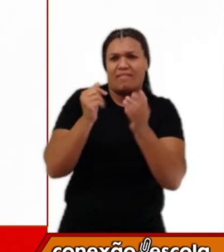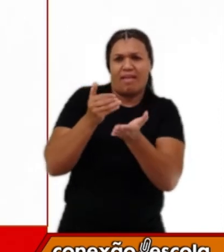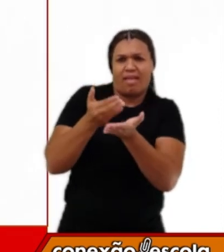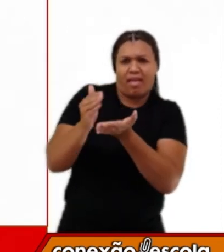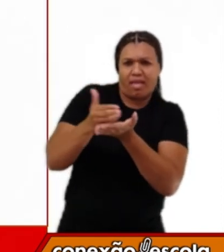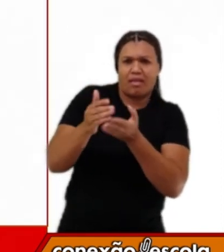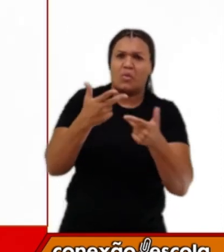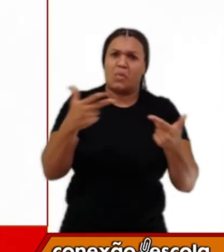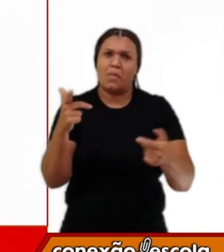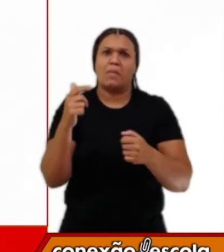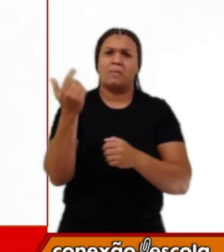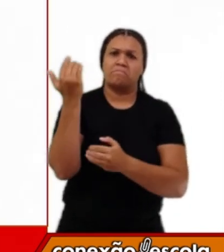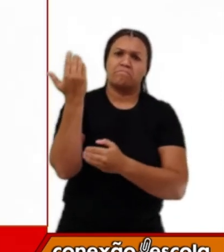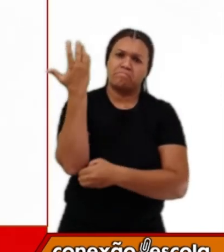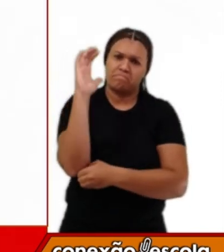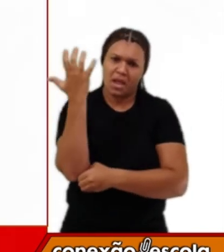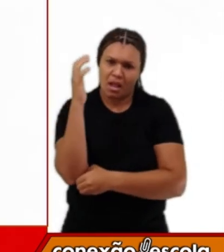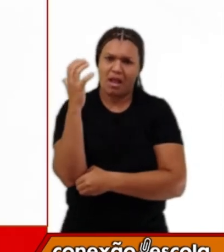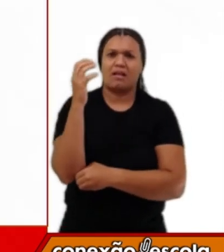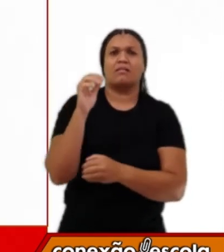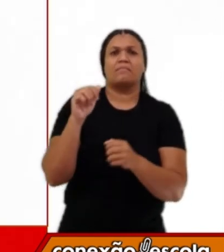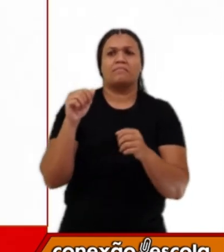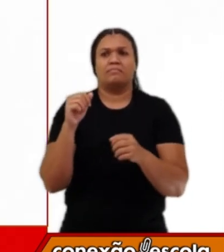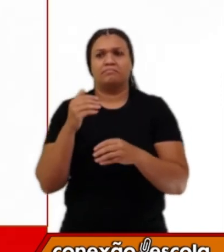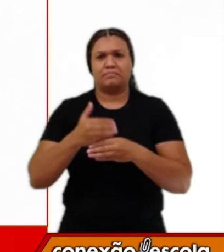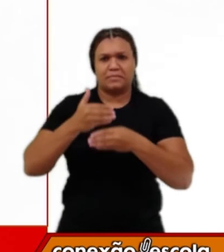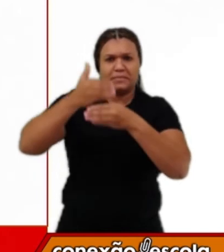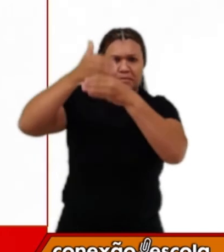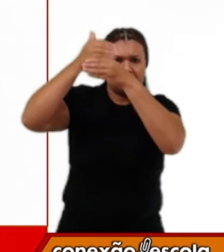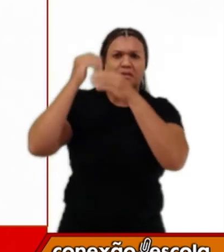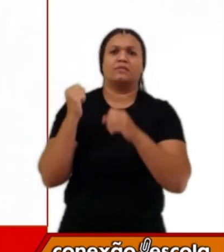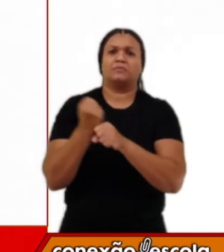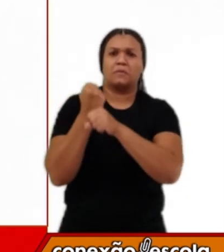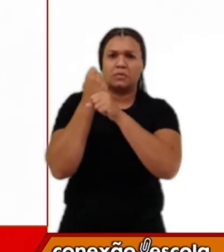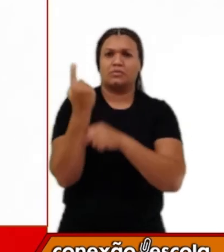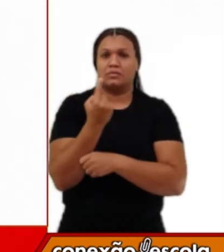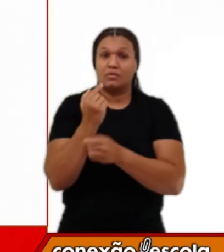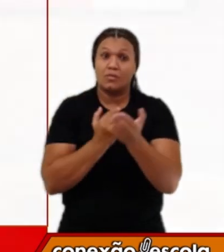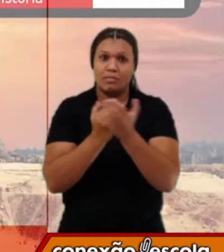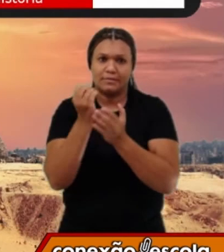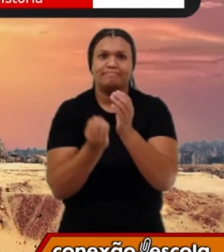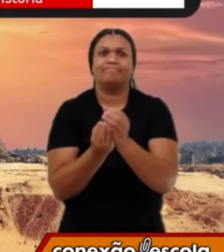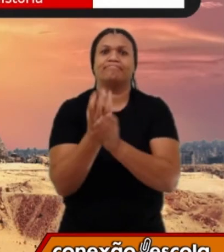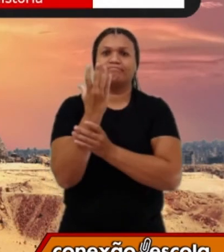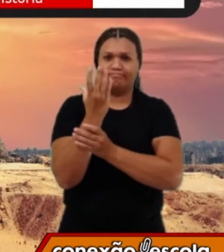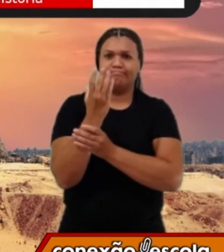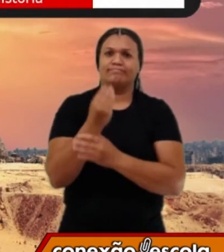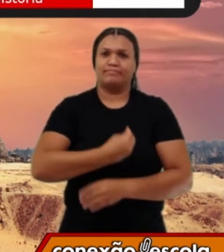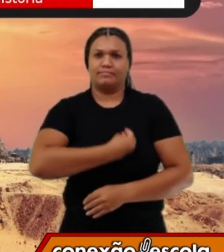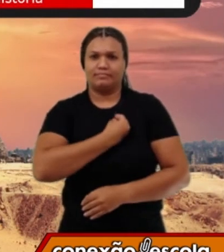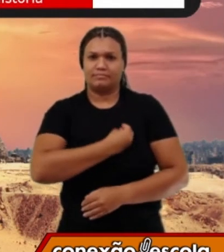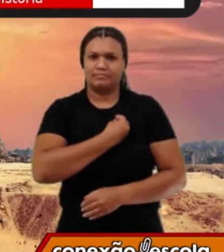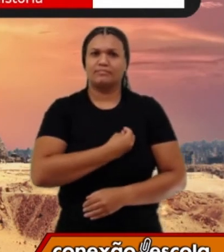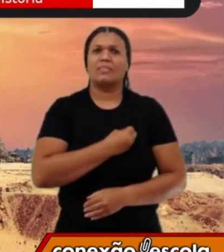casa também, madeira, papelão, e assim começa-se o surgimento dessa vida na marginalidade,